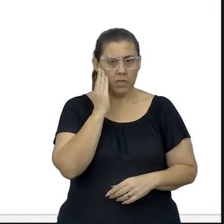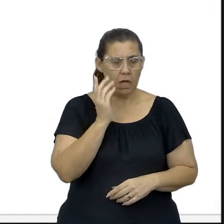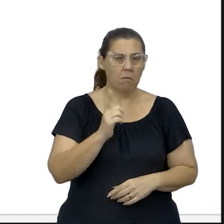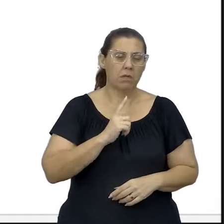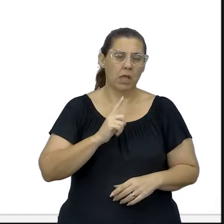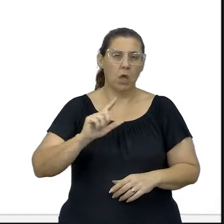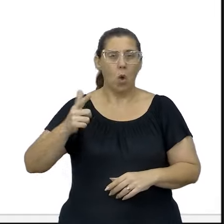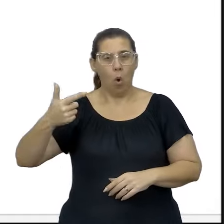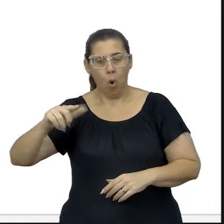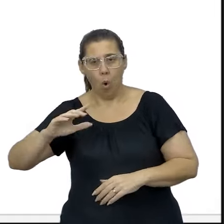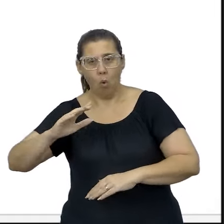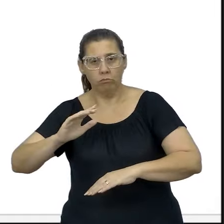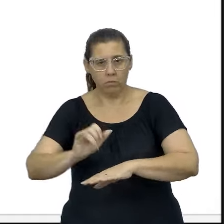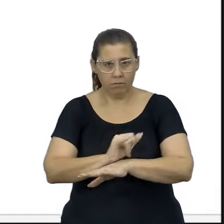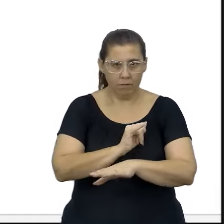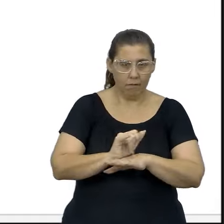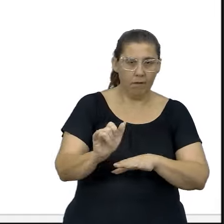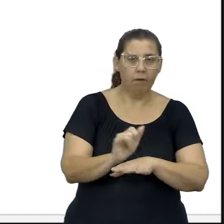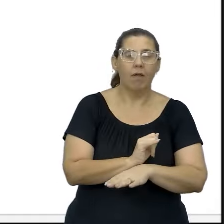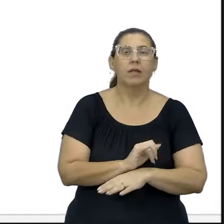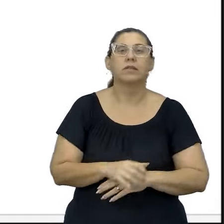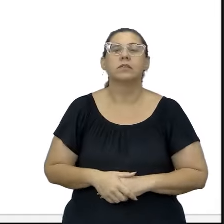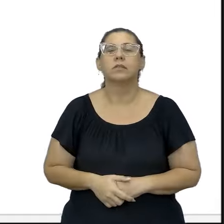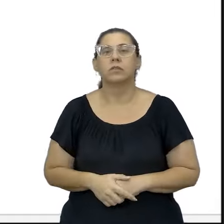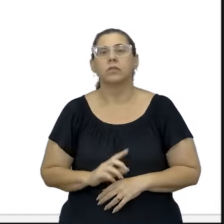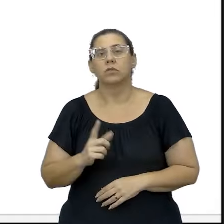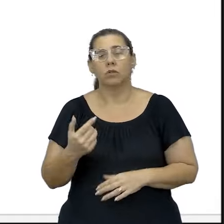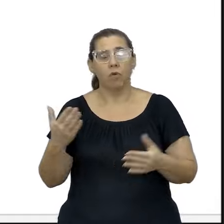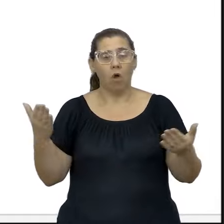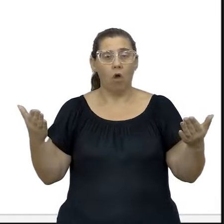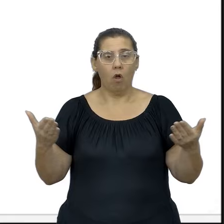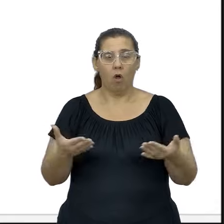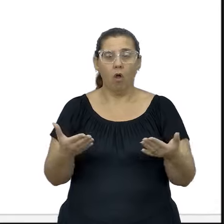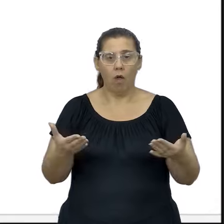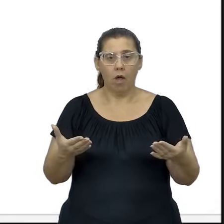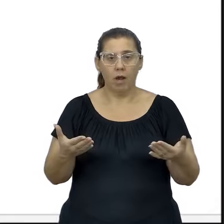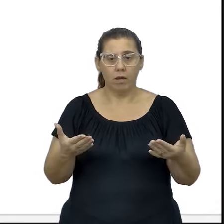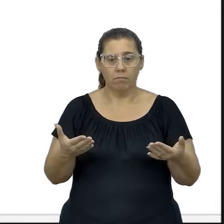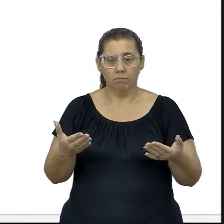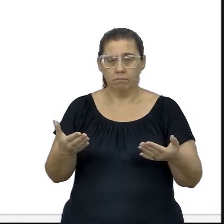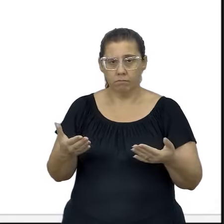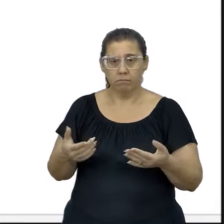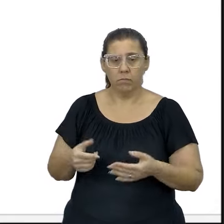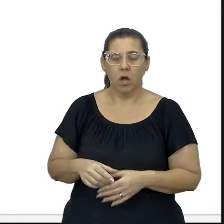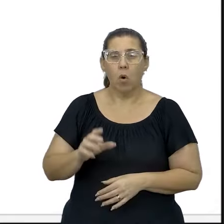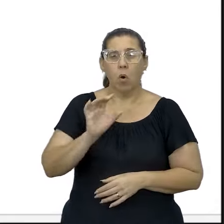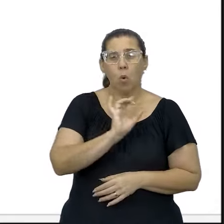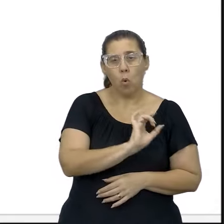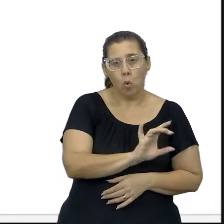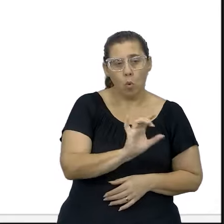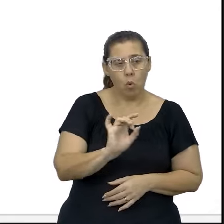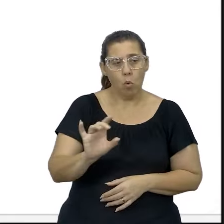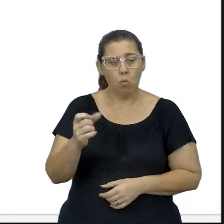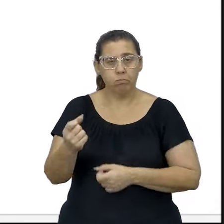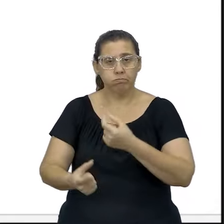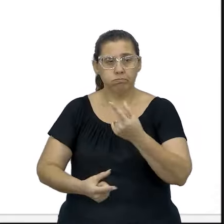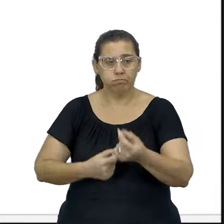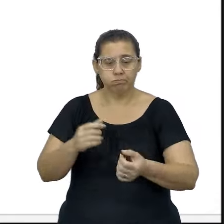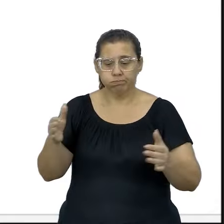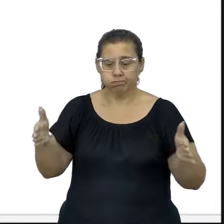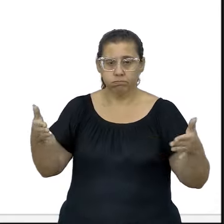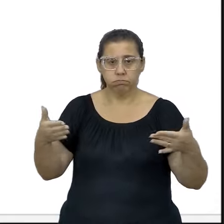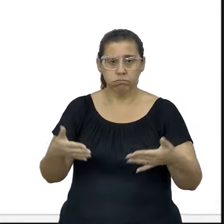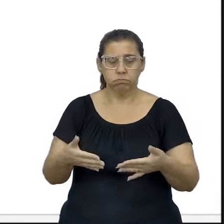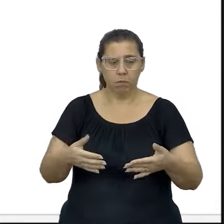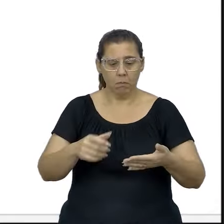outras habilidades em jogo e nós vamos olhar agora rapidamente para algumas habilidades a respeito